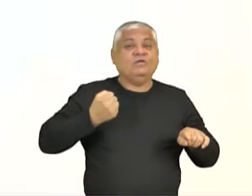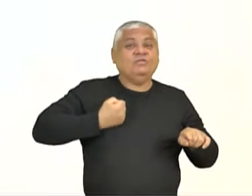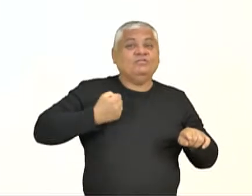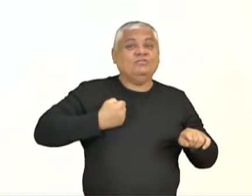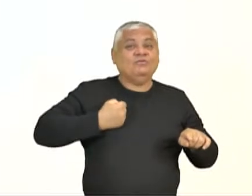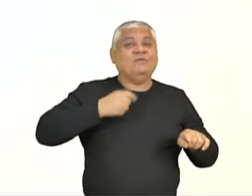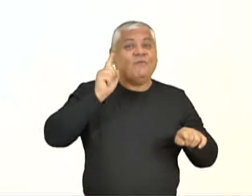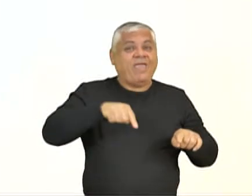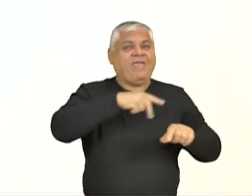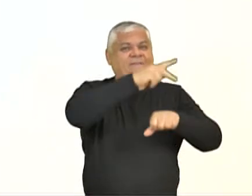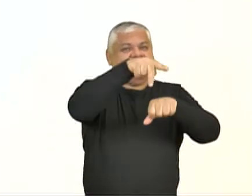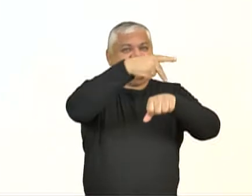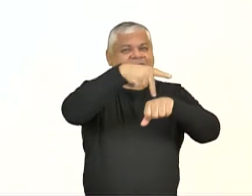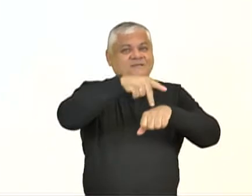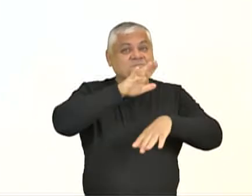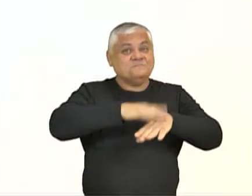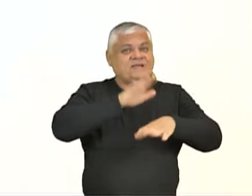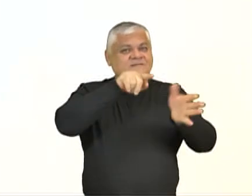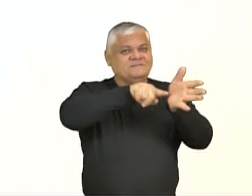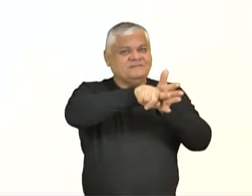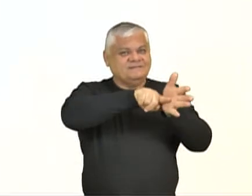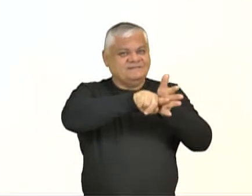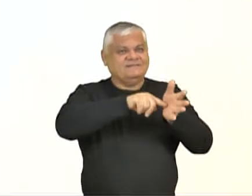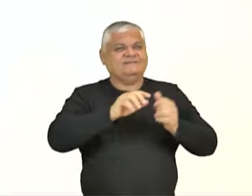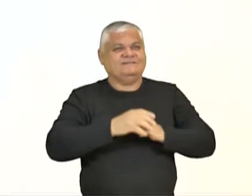um país onde ele foi mais pesquisado?